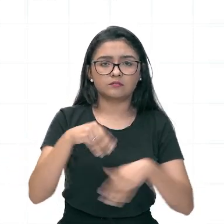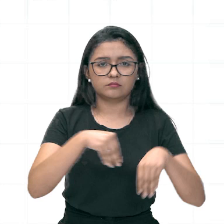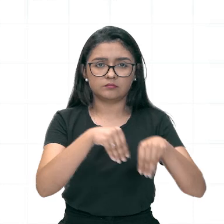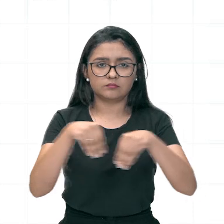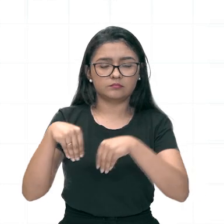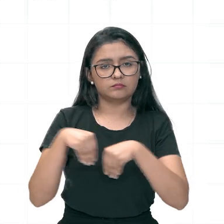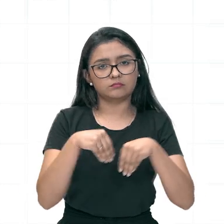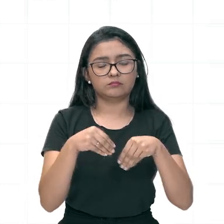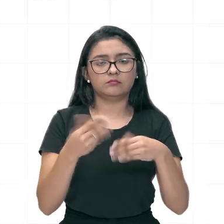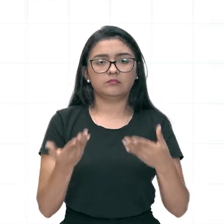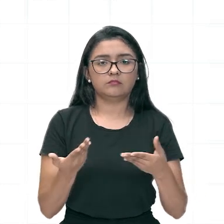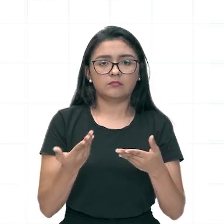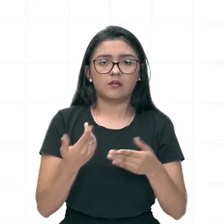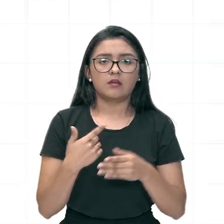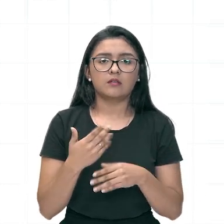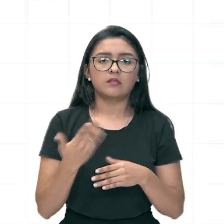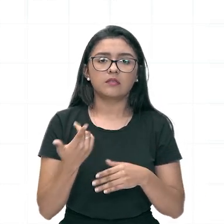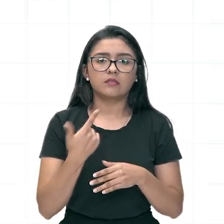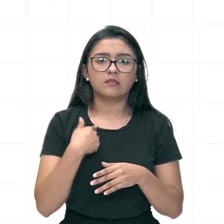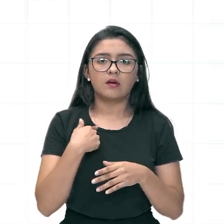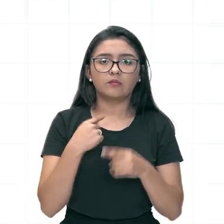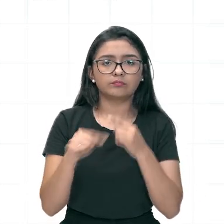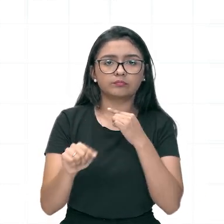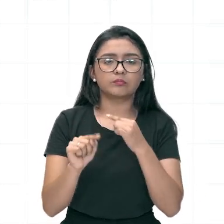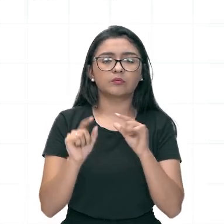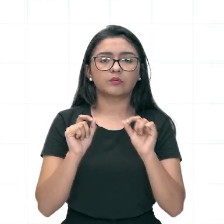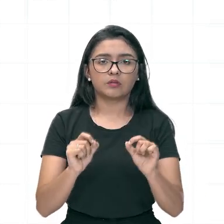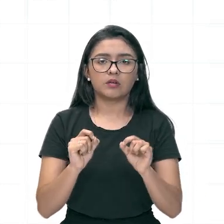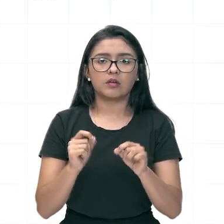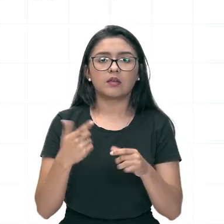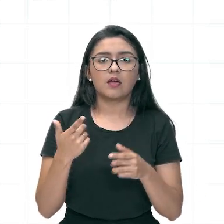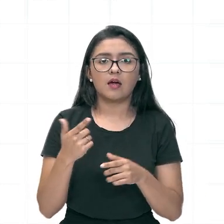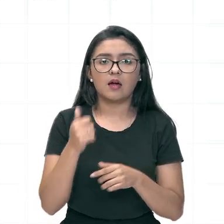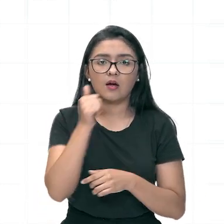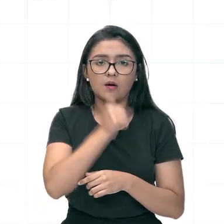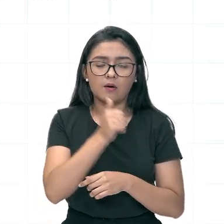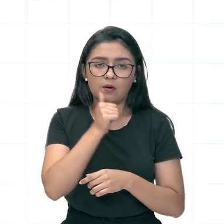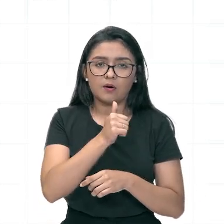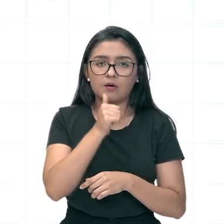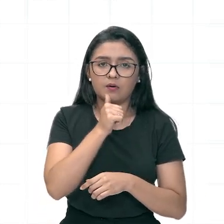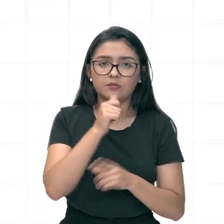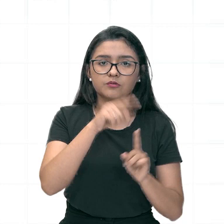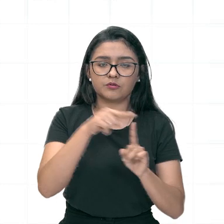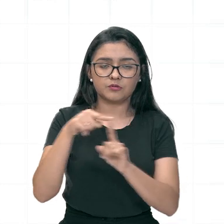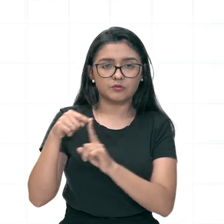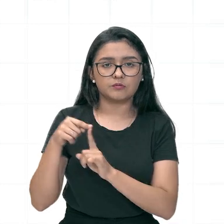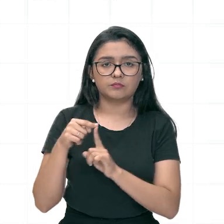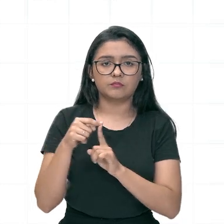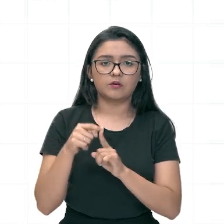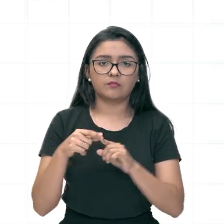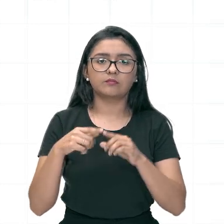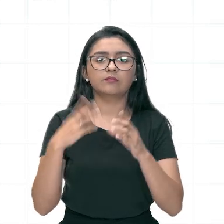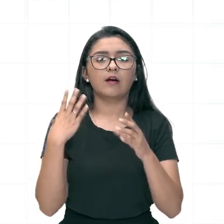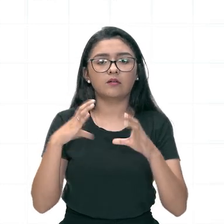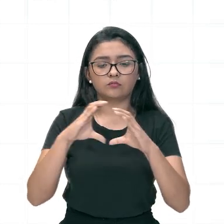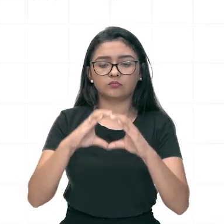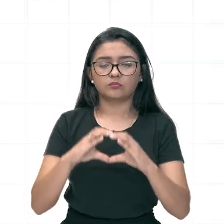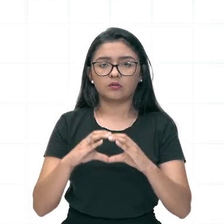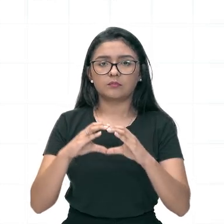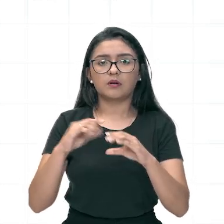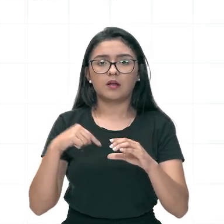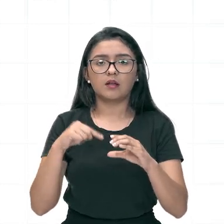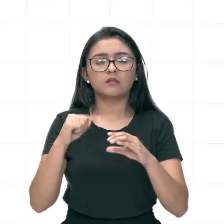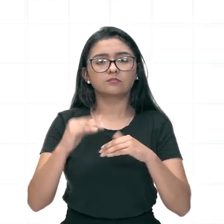ambiente terrestre ele não oferece condições ali ideais para que a fêmea possa colocar os seus ovos, ele se desenvolver. Então,